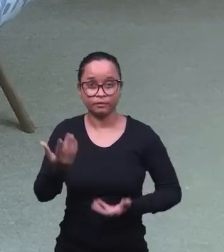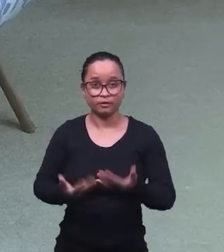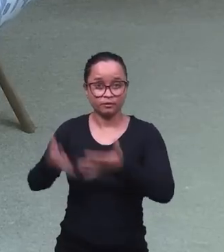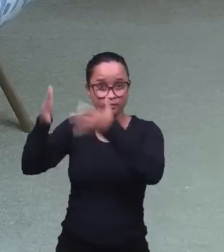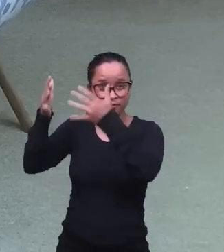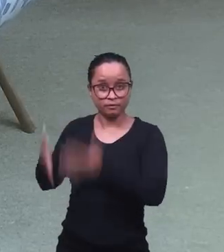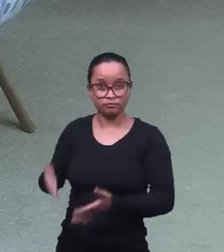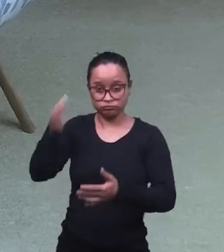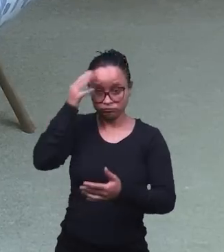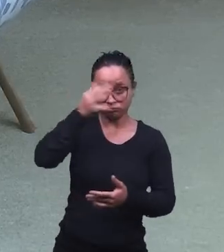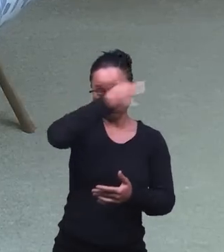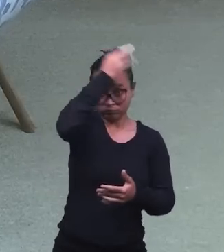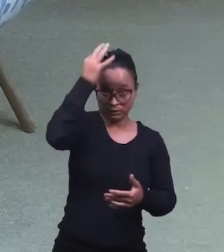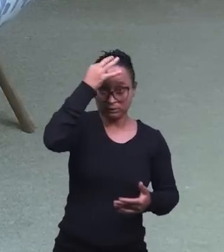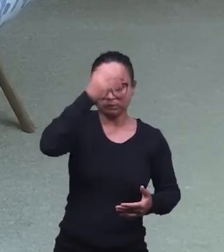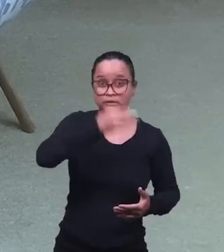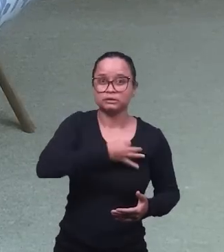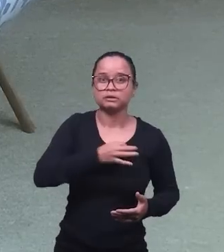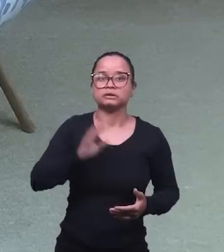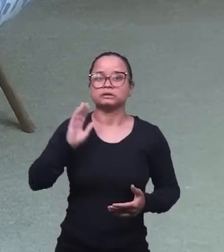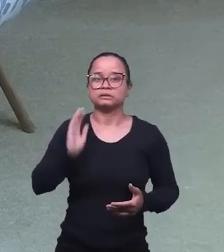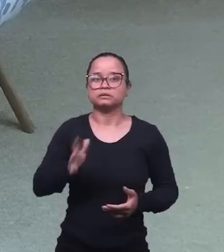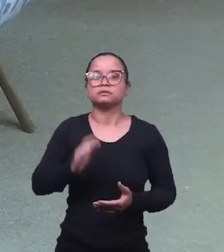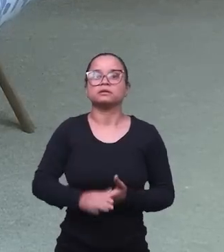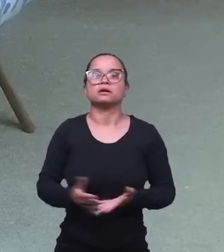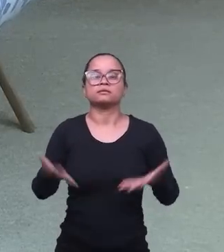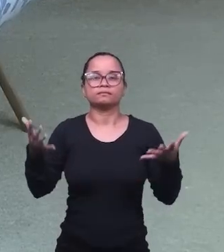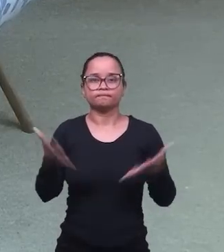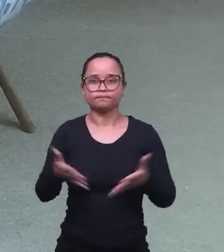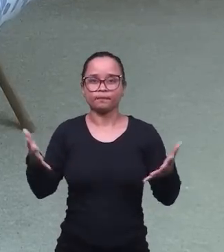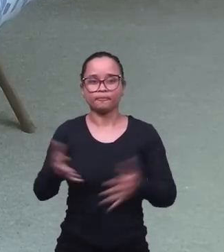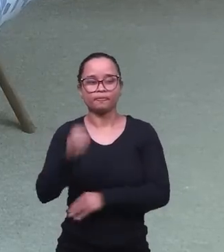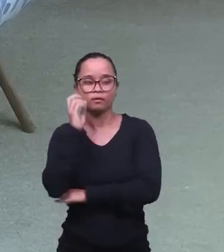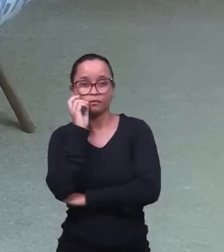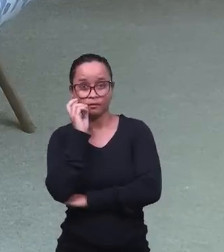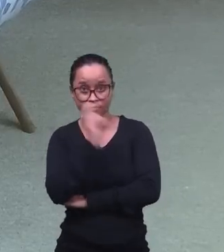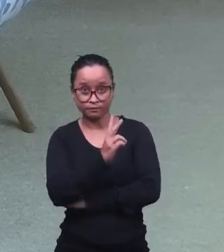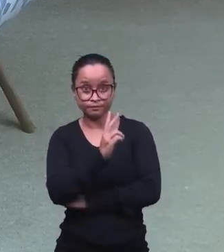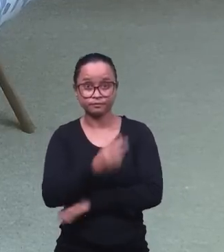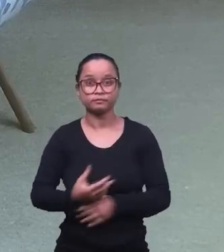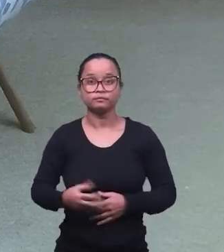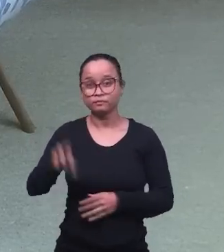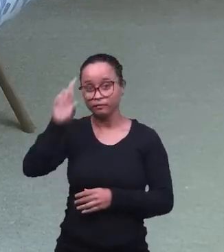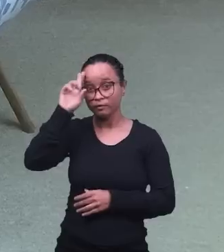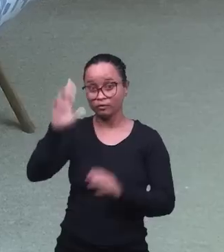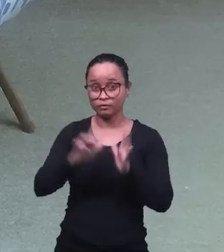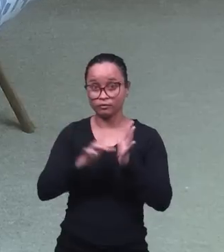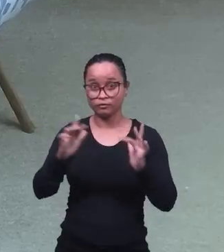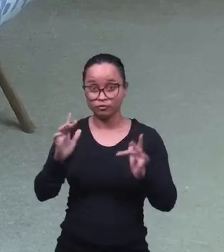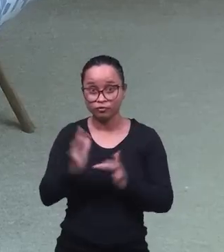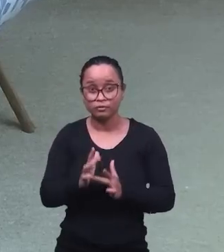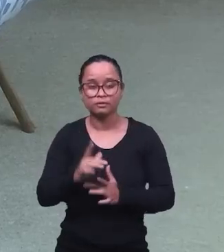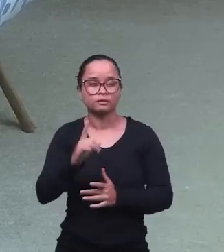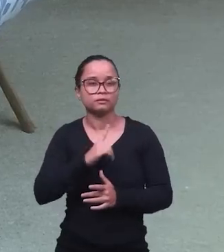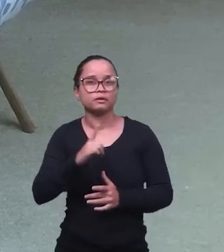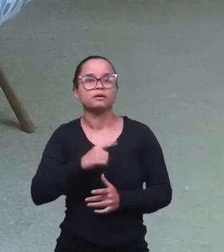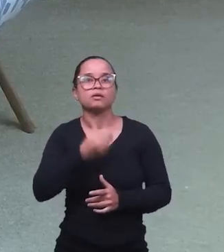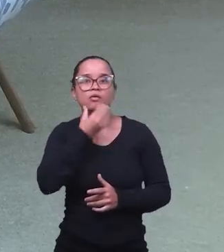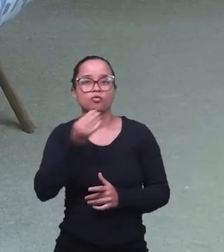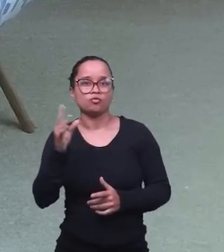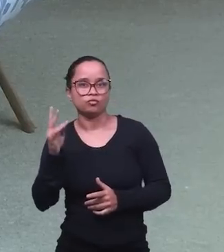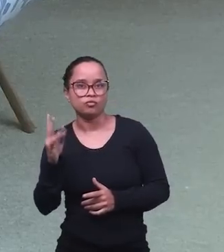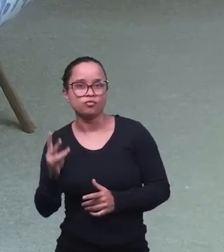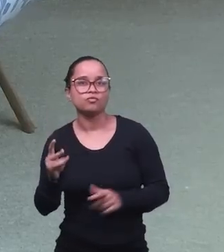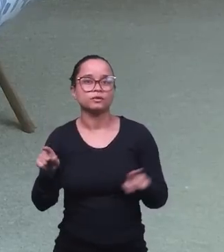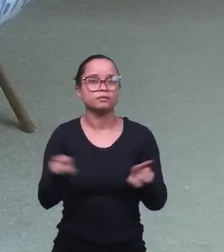igreja fiel ela foi batizada com o Espírito Santo, agora esse olhar que o Senhor Jesus tem, o noivo